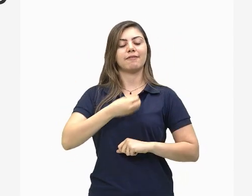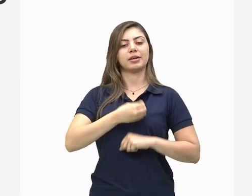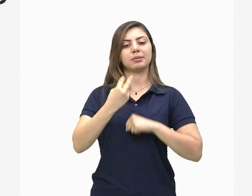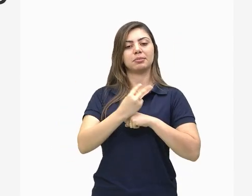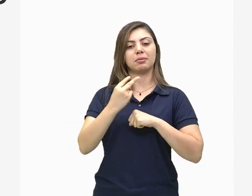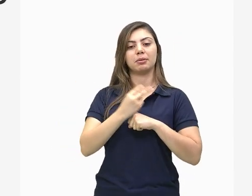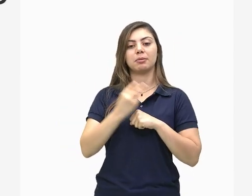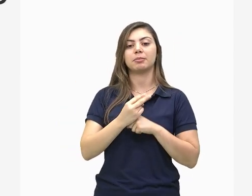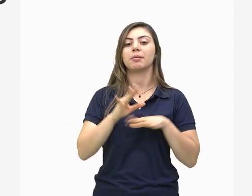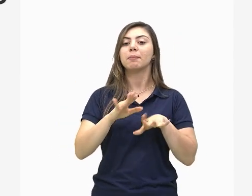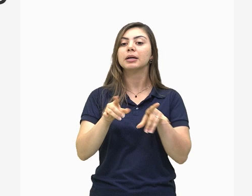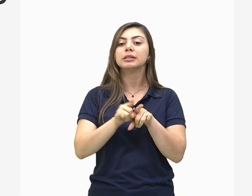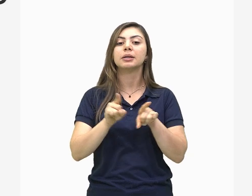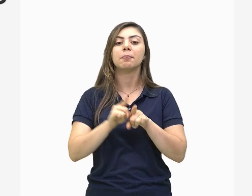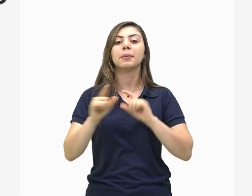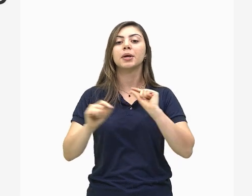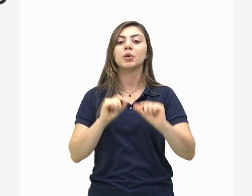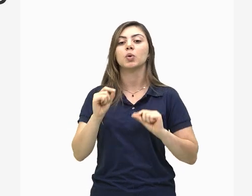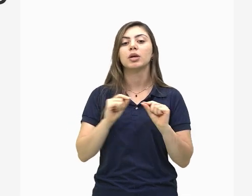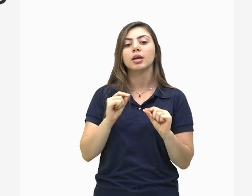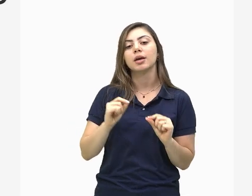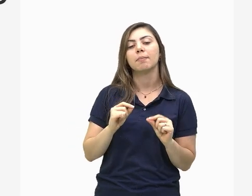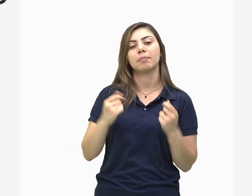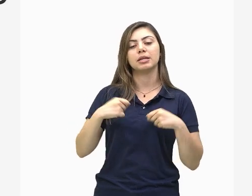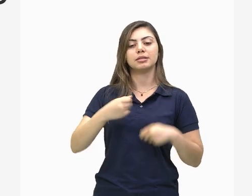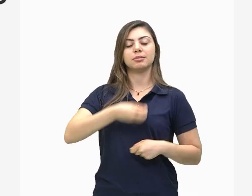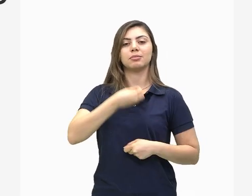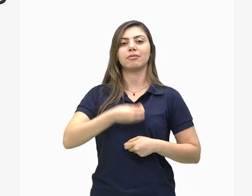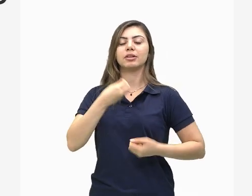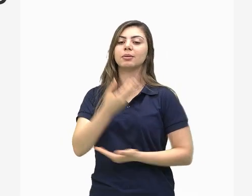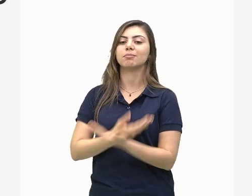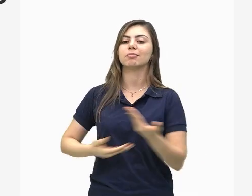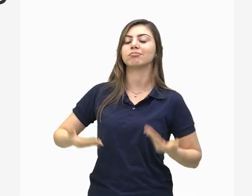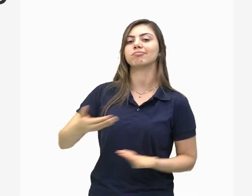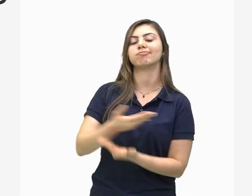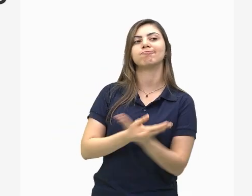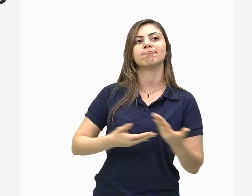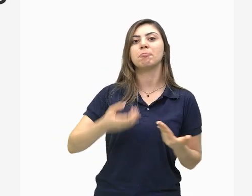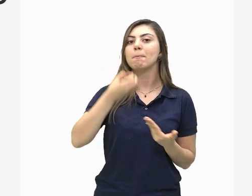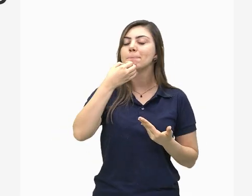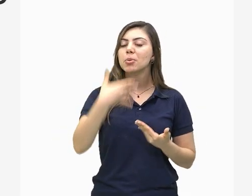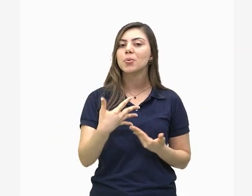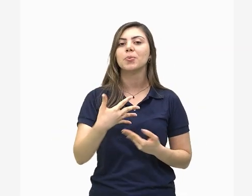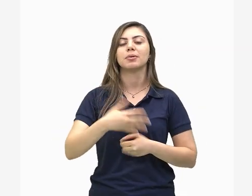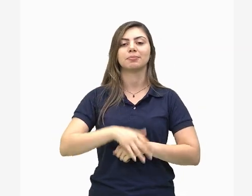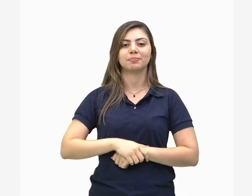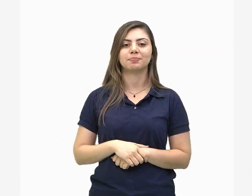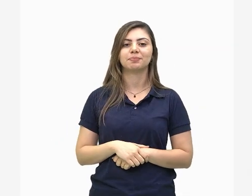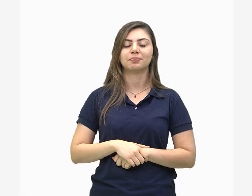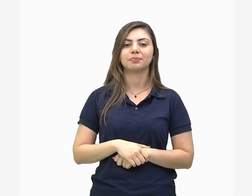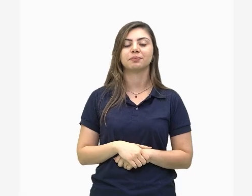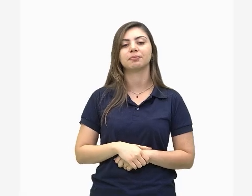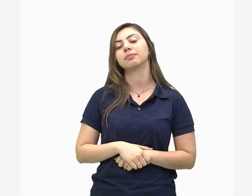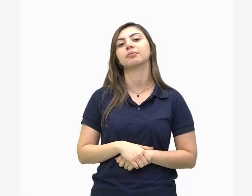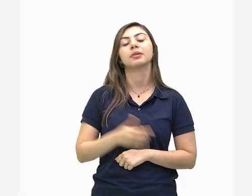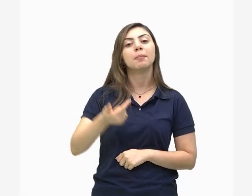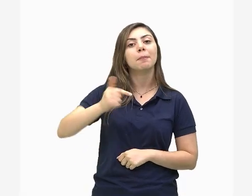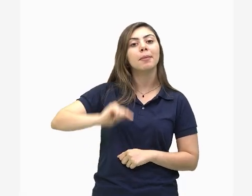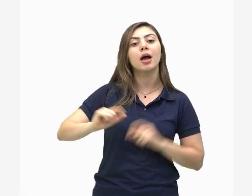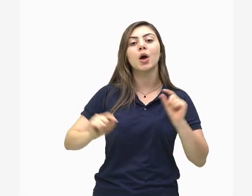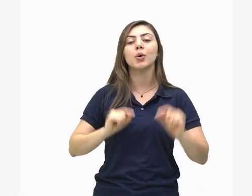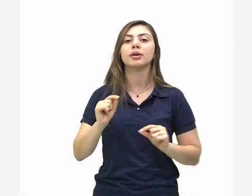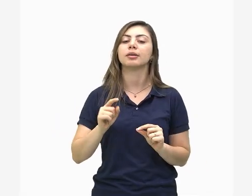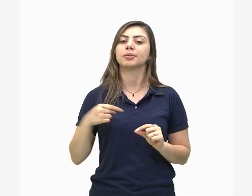tempo, garantir a dimensão da convivência humana, né? Uma convivência harmoniosa. E outra,